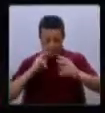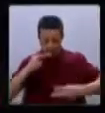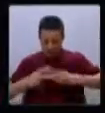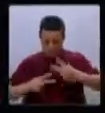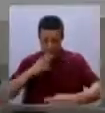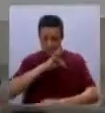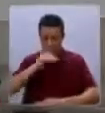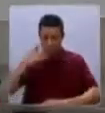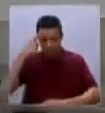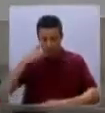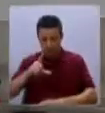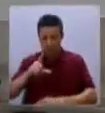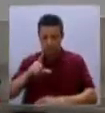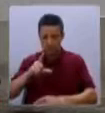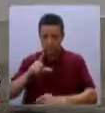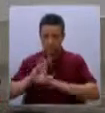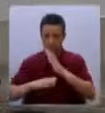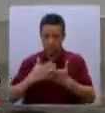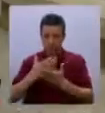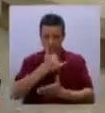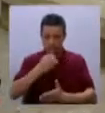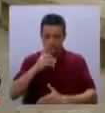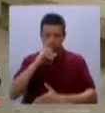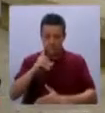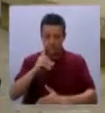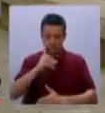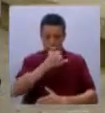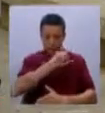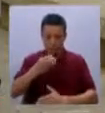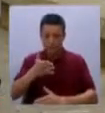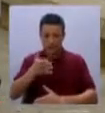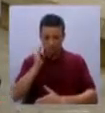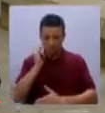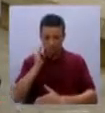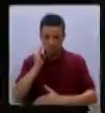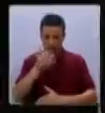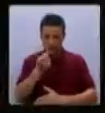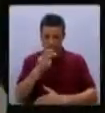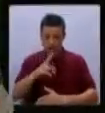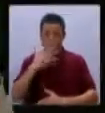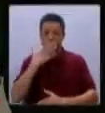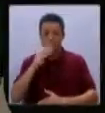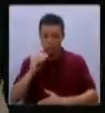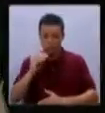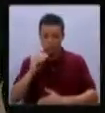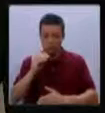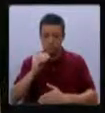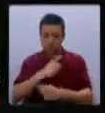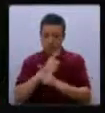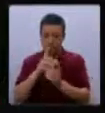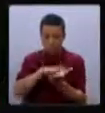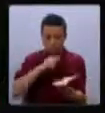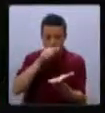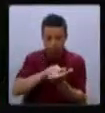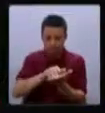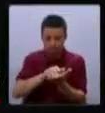400 licenciaturas atribuídas entre 2006 e 2012. Estes antigos estudantes vão ter de repetir ou corrigir equivalências